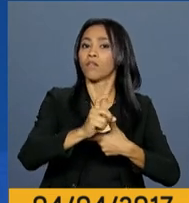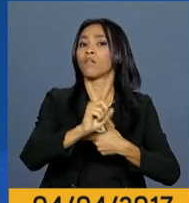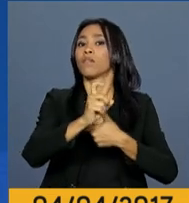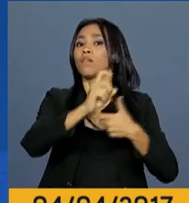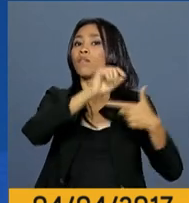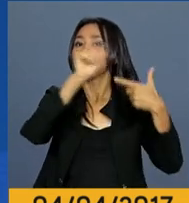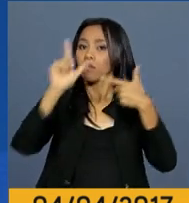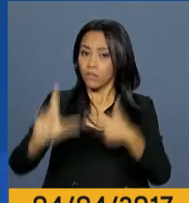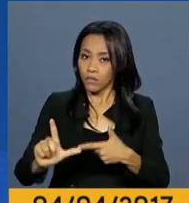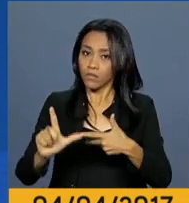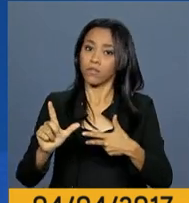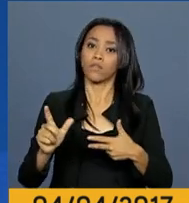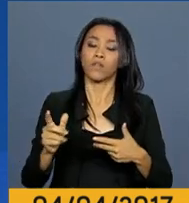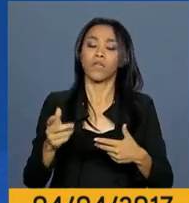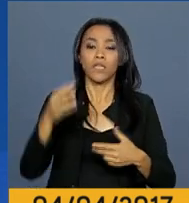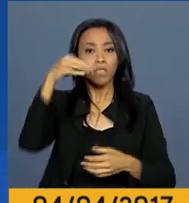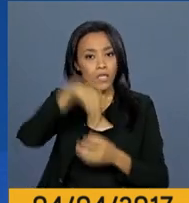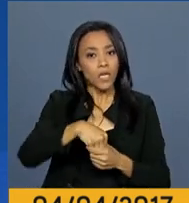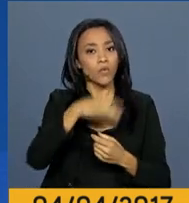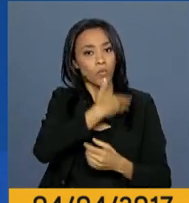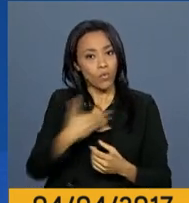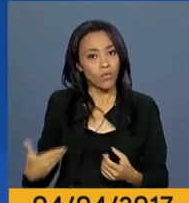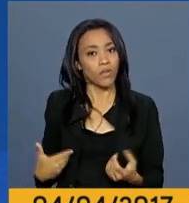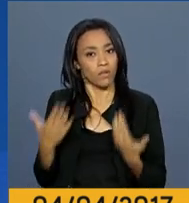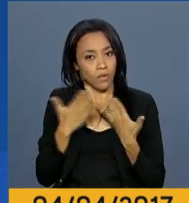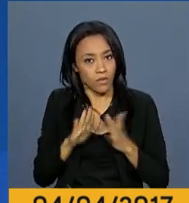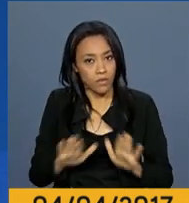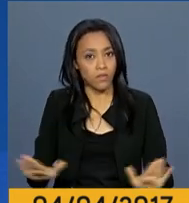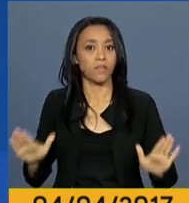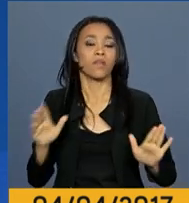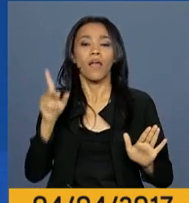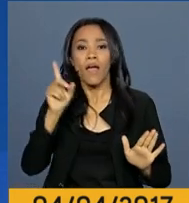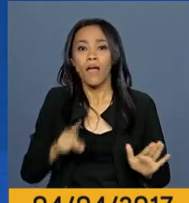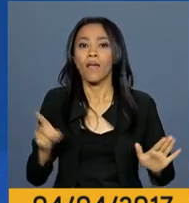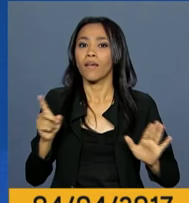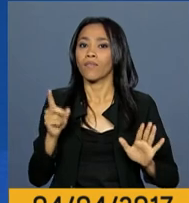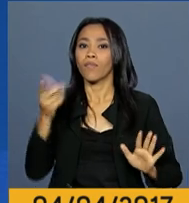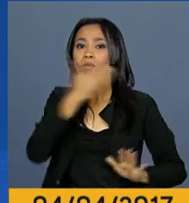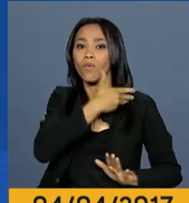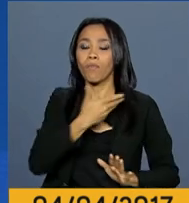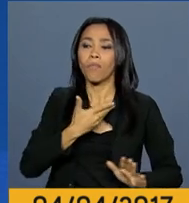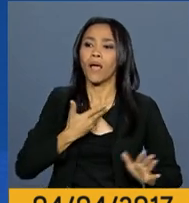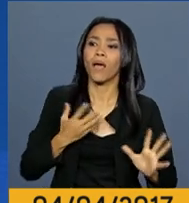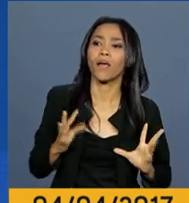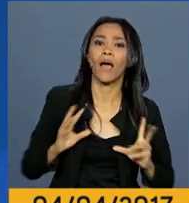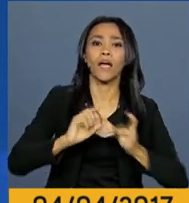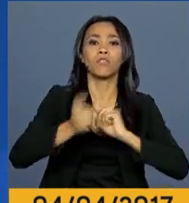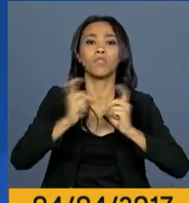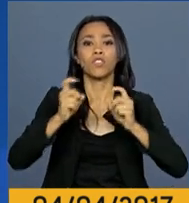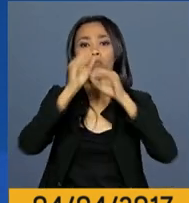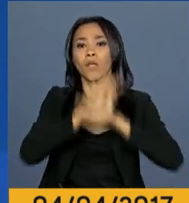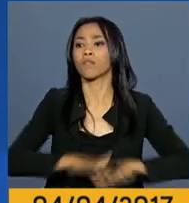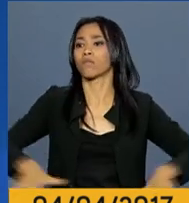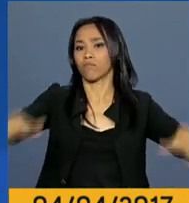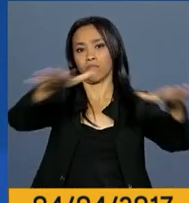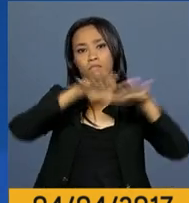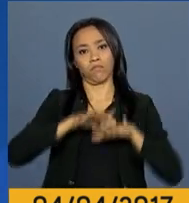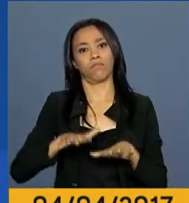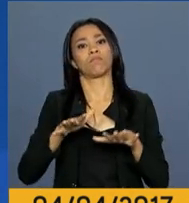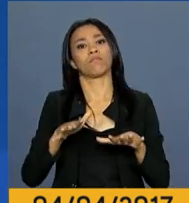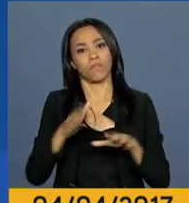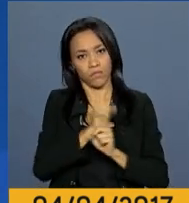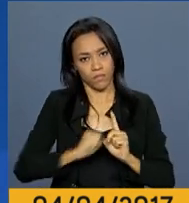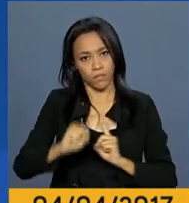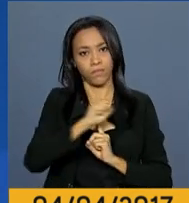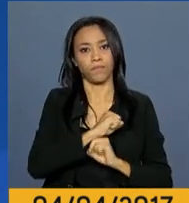democracia, governa-se com abertura para toda a sociedade, governa-se com